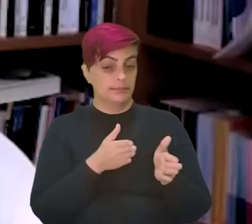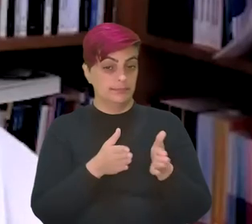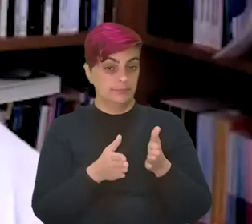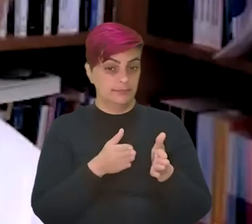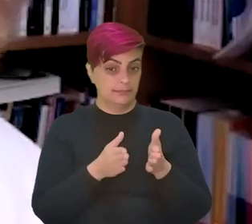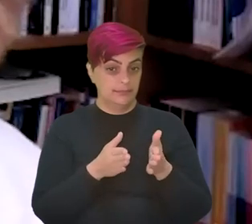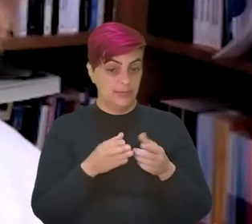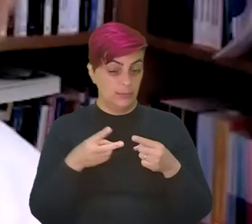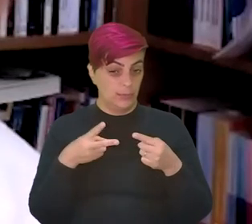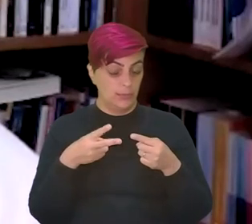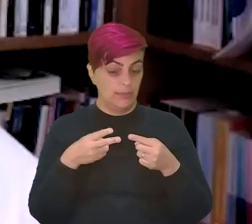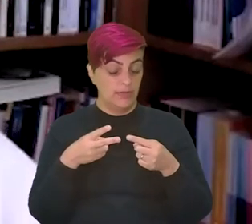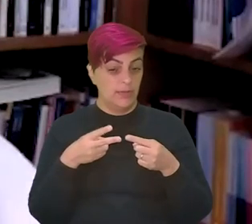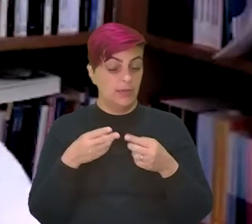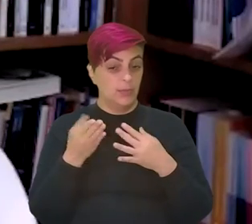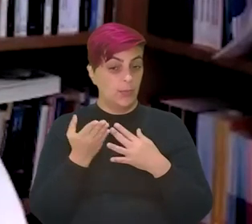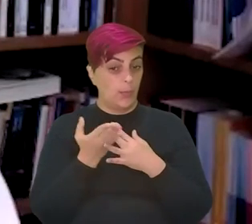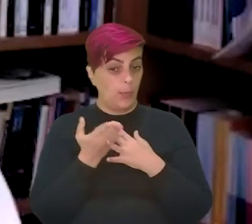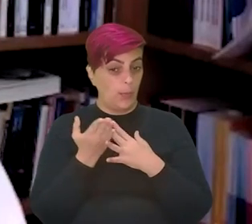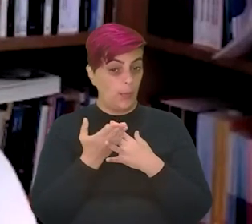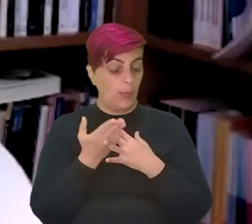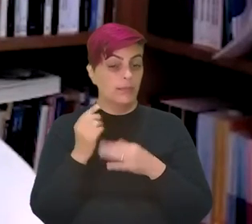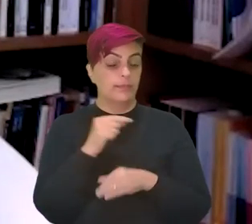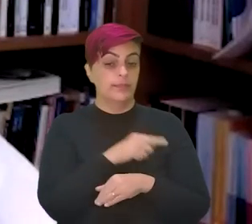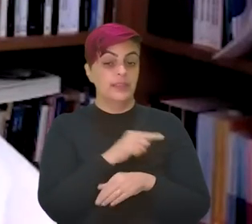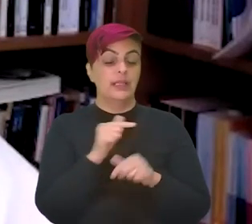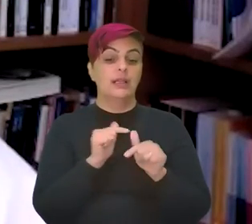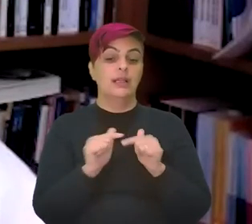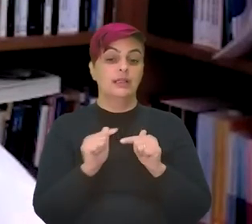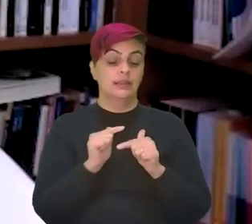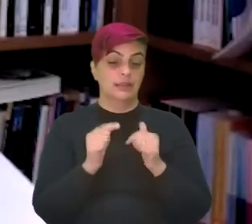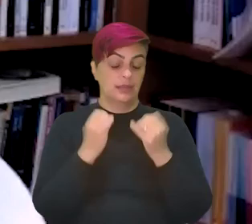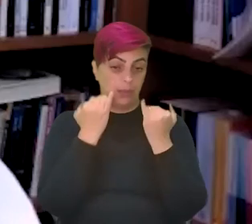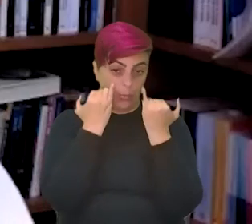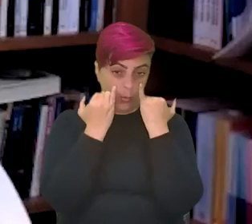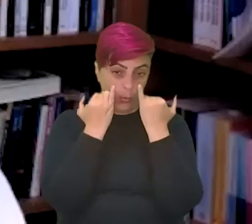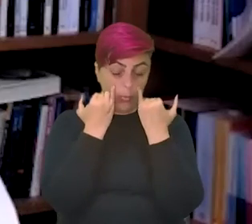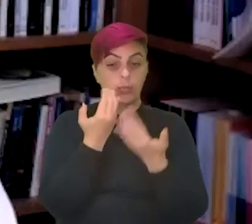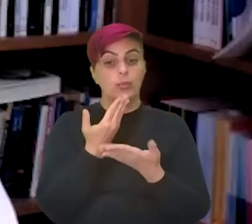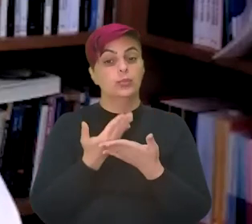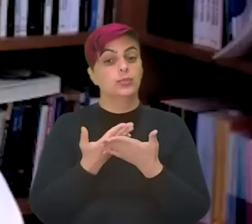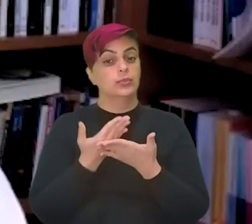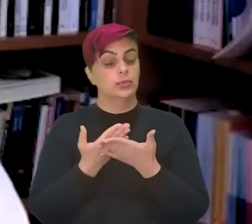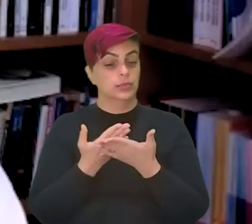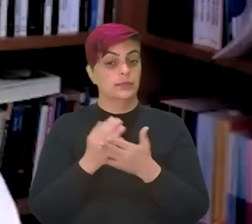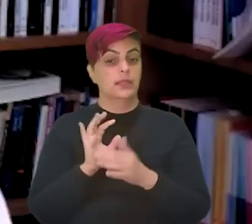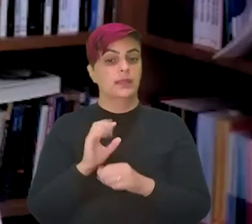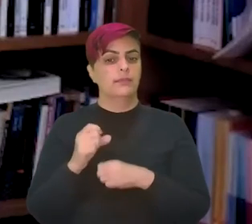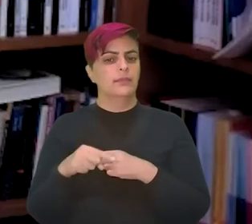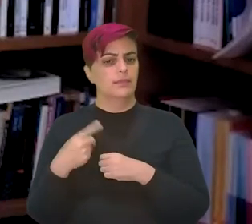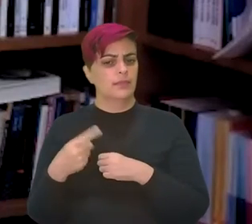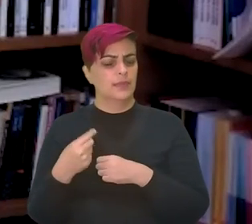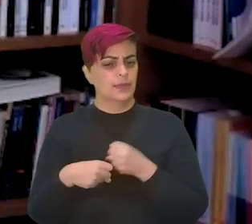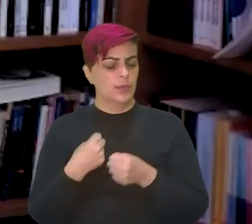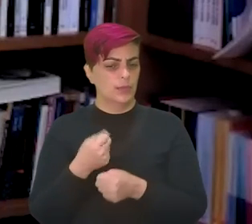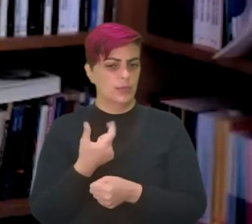período, nesse intervalo, ele trabalhou os dados e quando ele voltou em